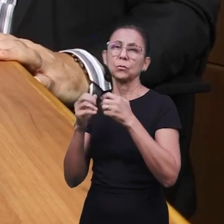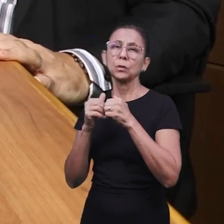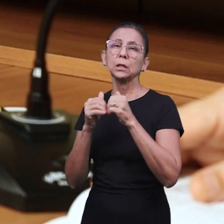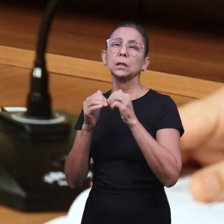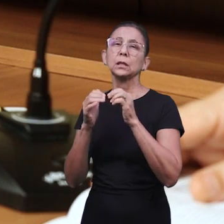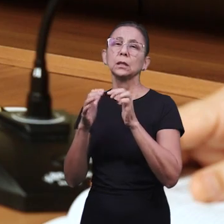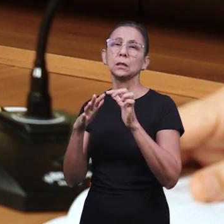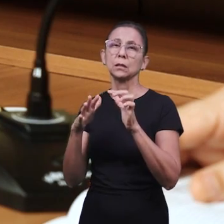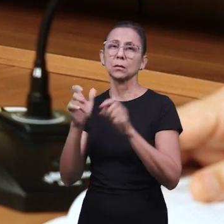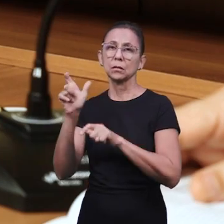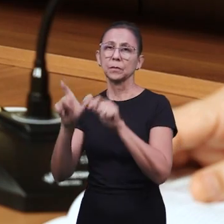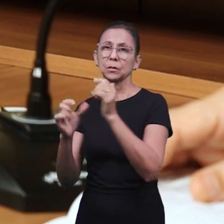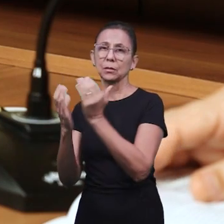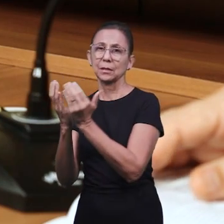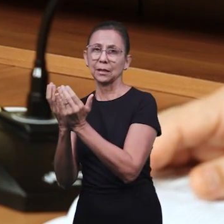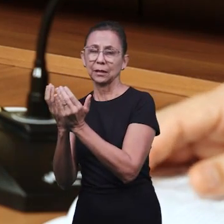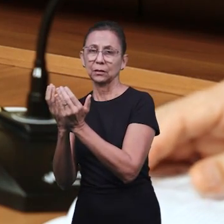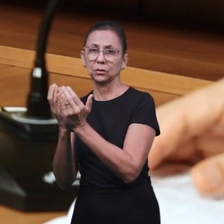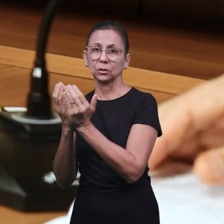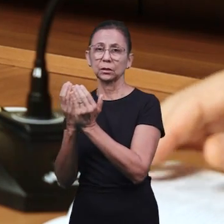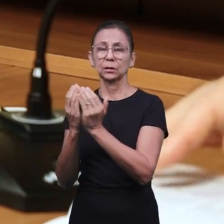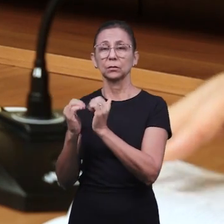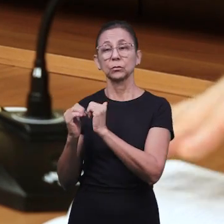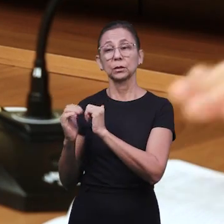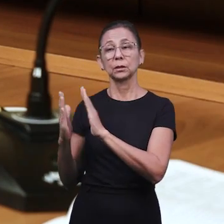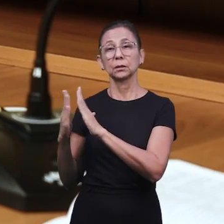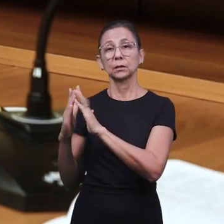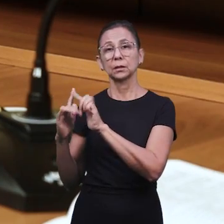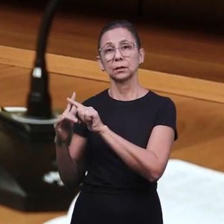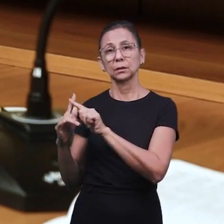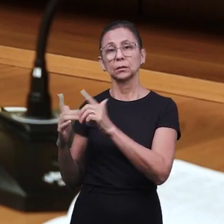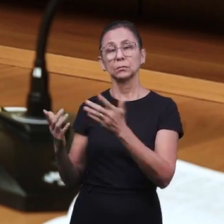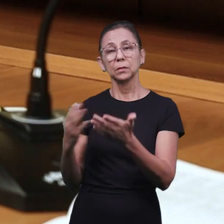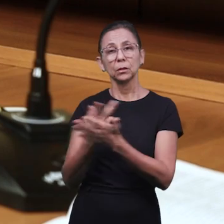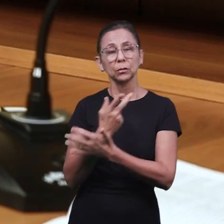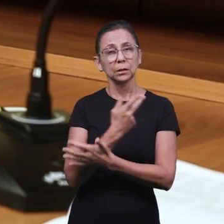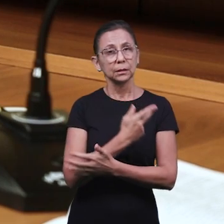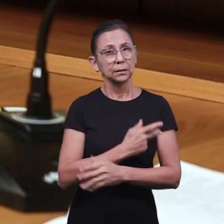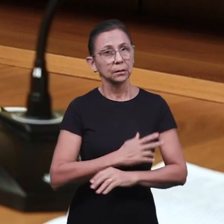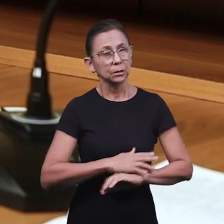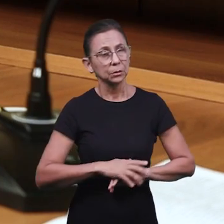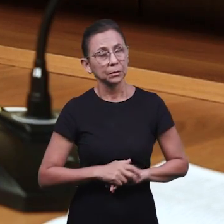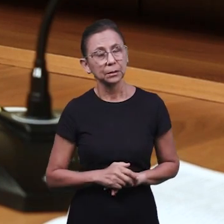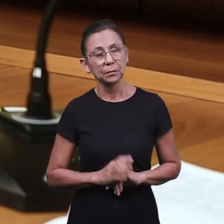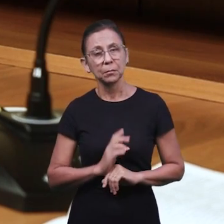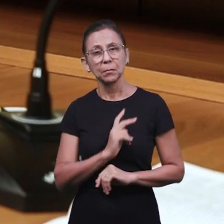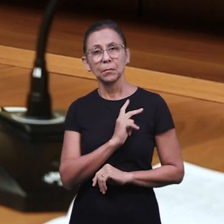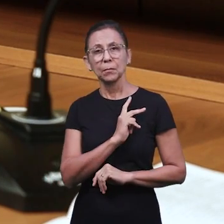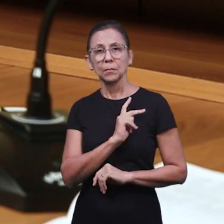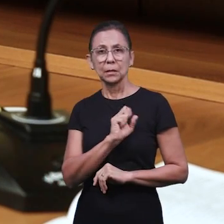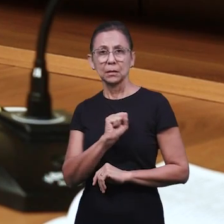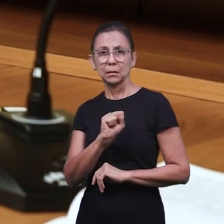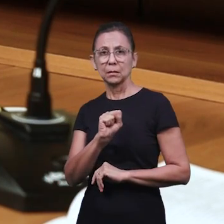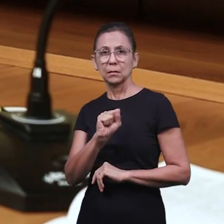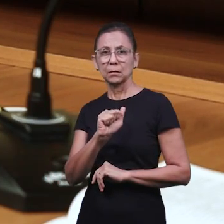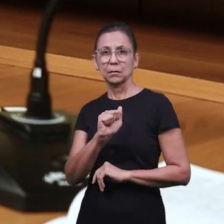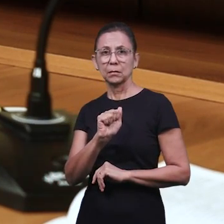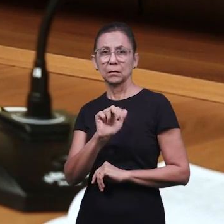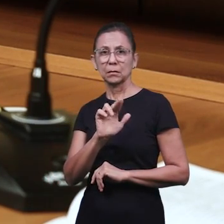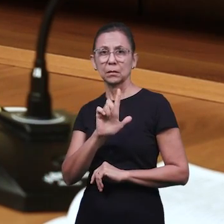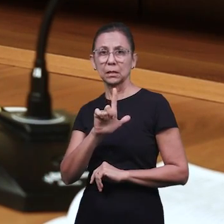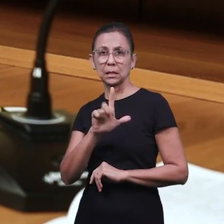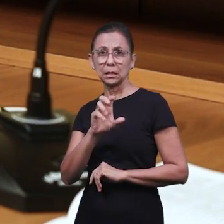igreja. E a Bíblia diz que ele estava indo num caminho para Damasco justamente para continuar